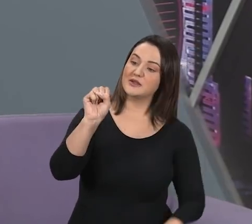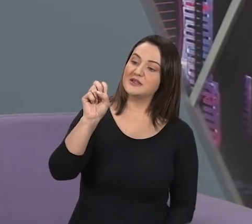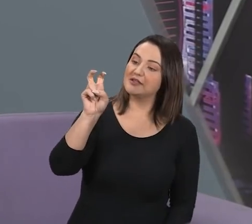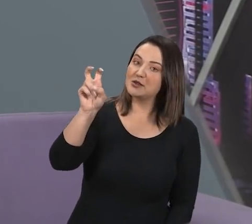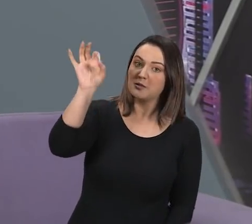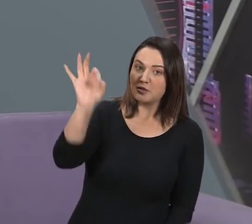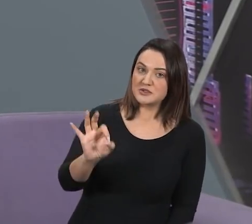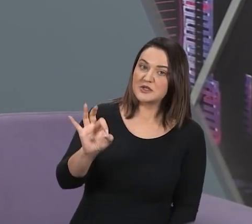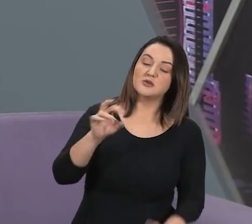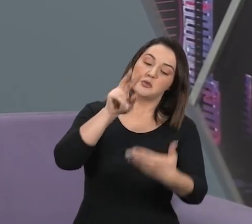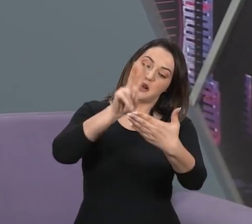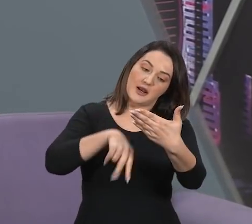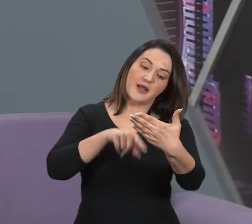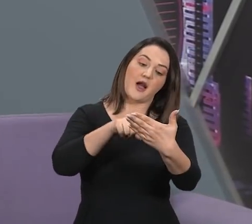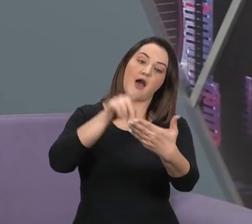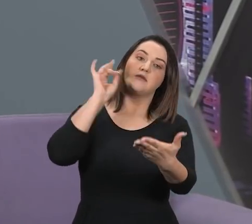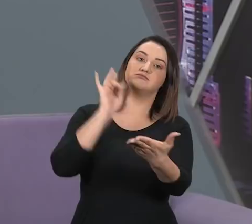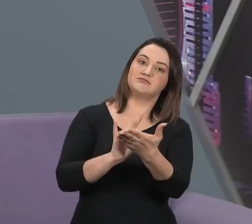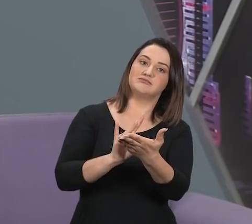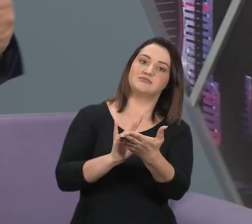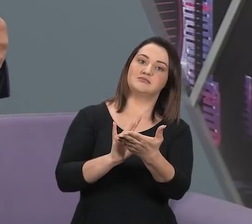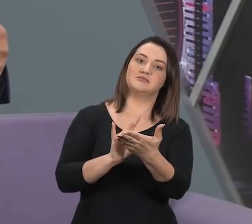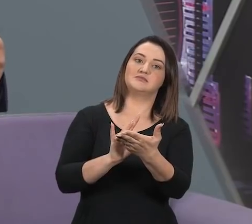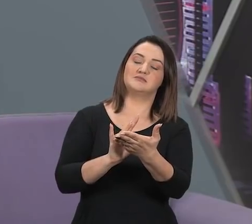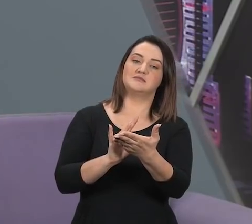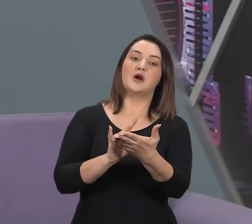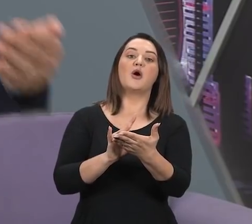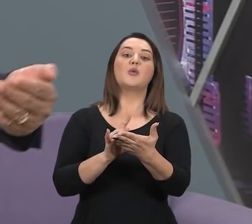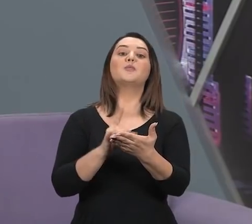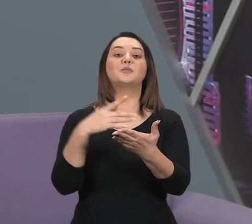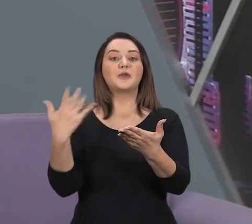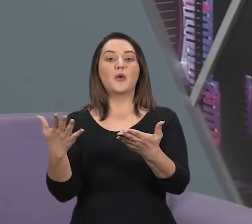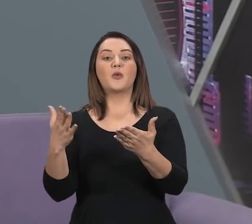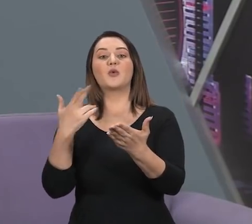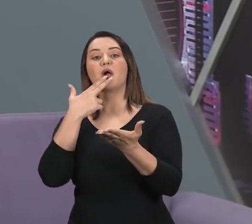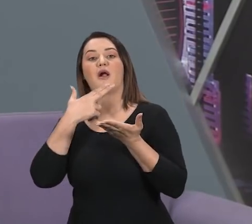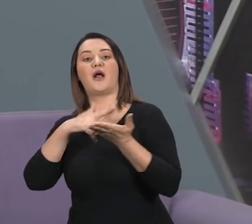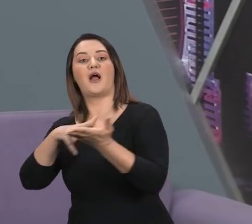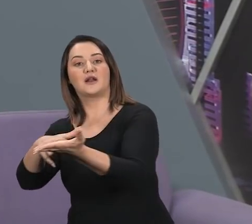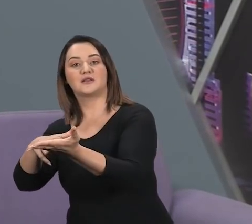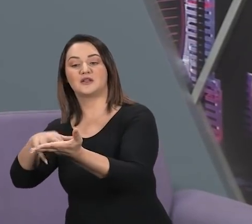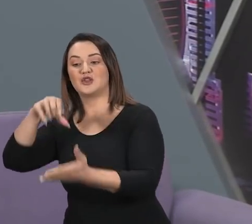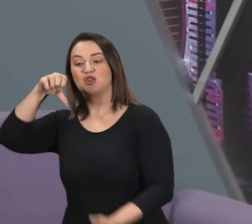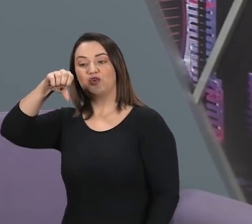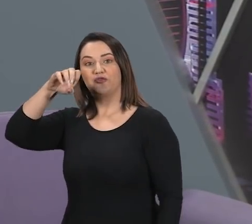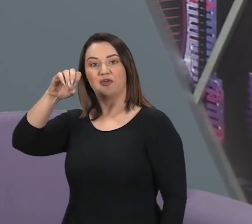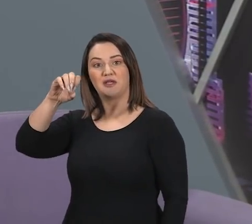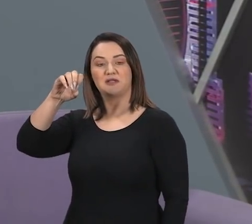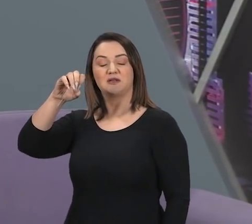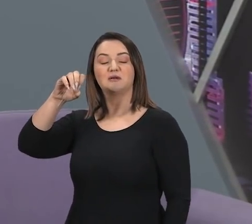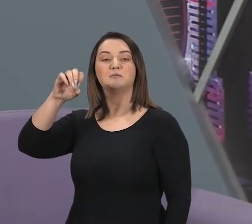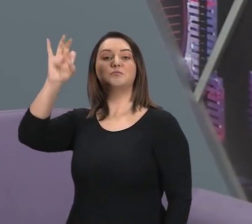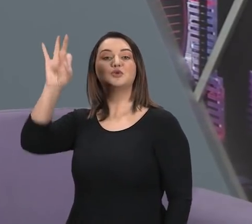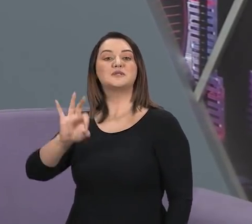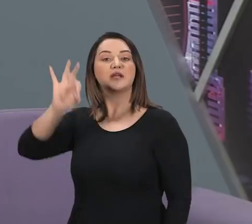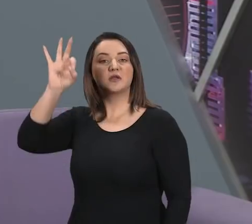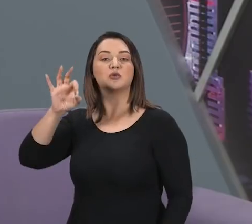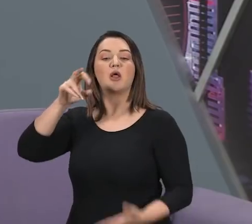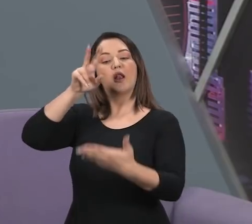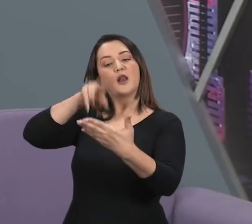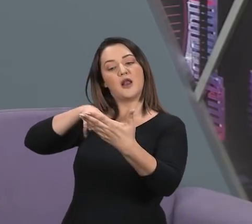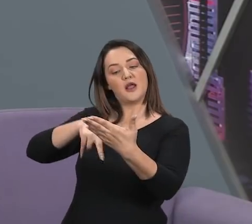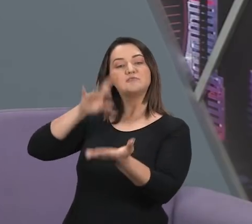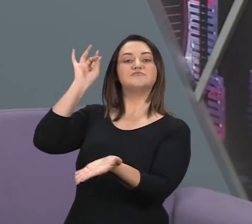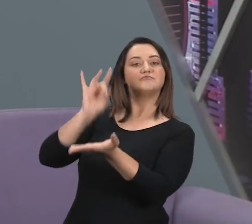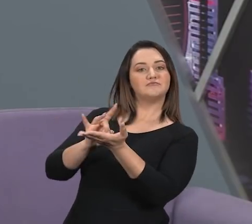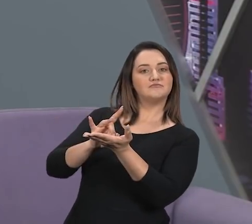evangelhos, 85% se entende como se lê e 15% é uma linguagem simbólica. E as cartas, 90% se entende